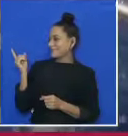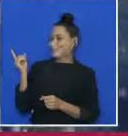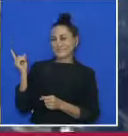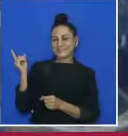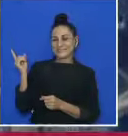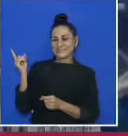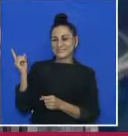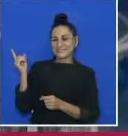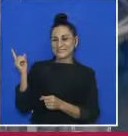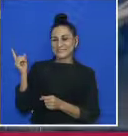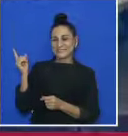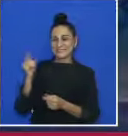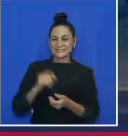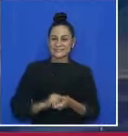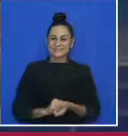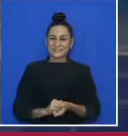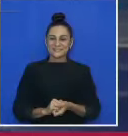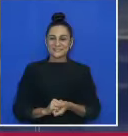valendo!